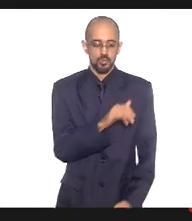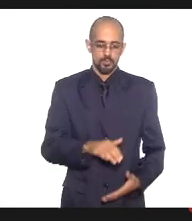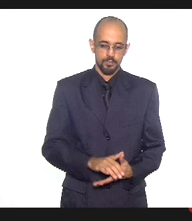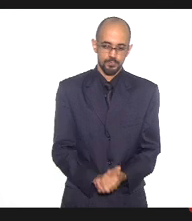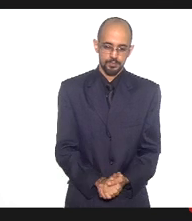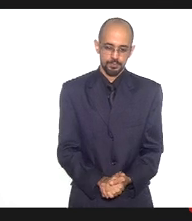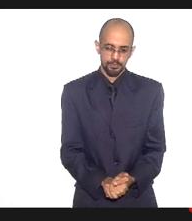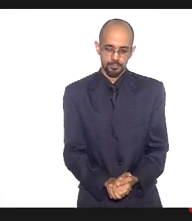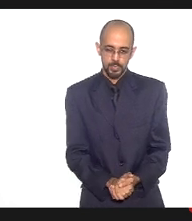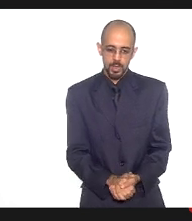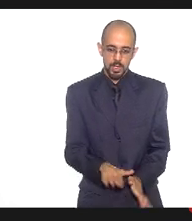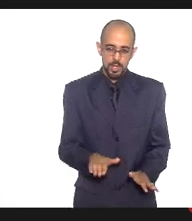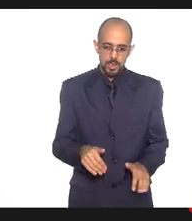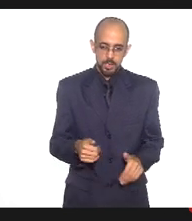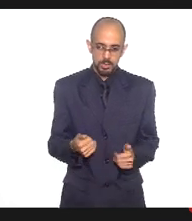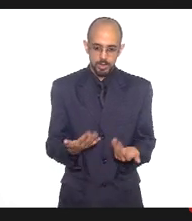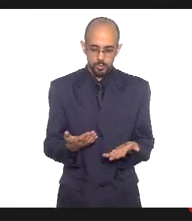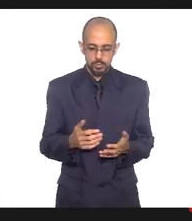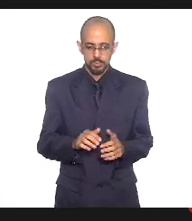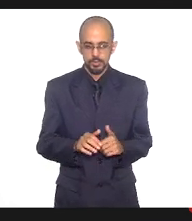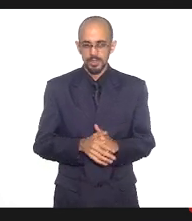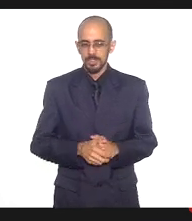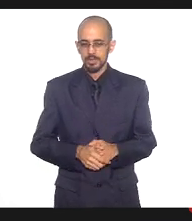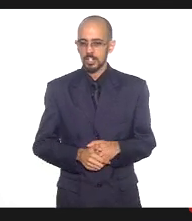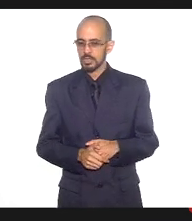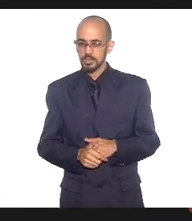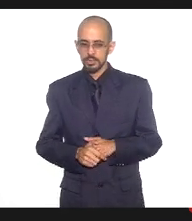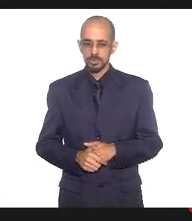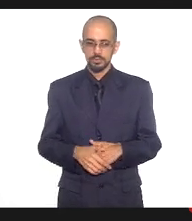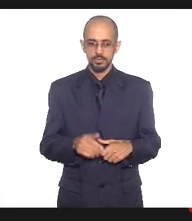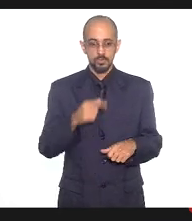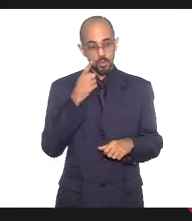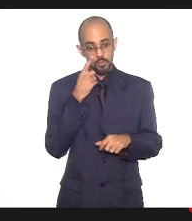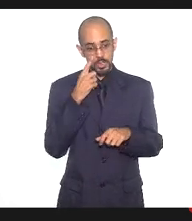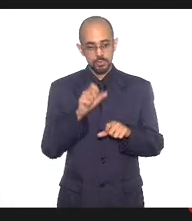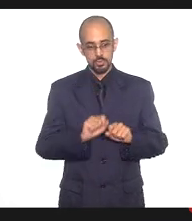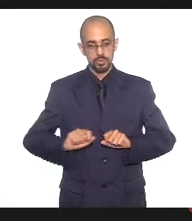Bom, perfeitamente. Vamos ver se o slide move agora.